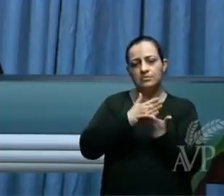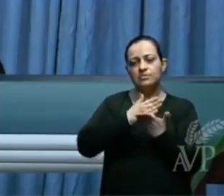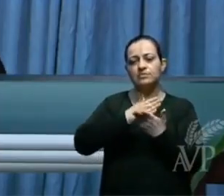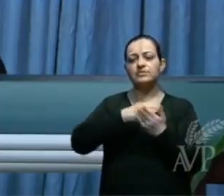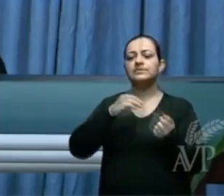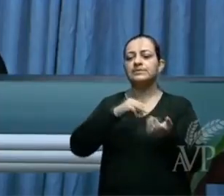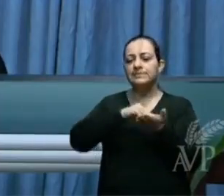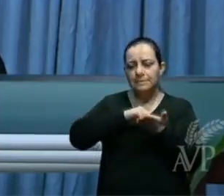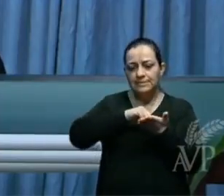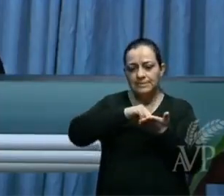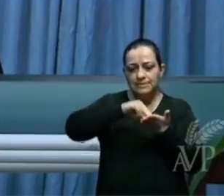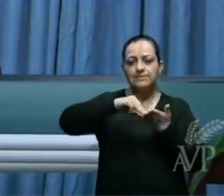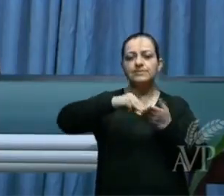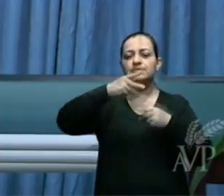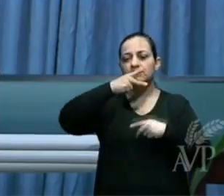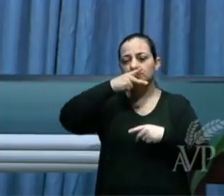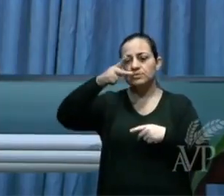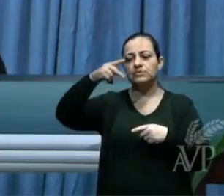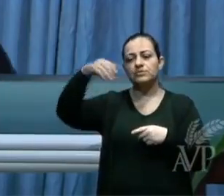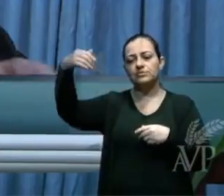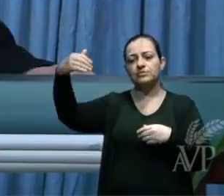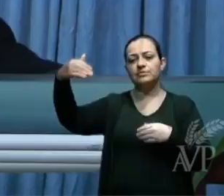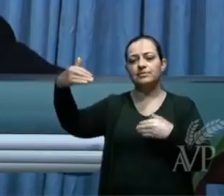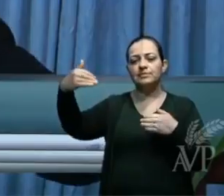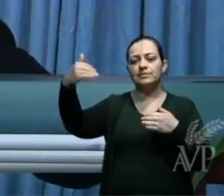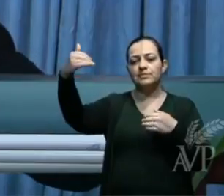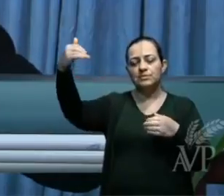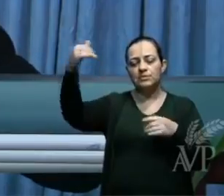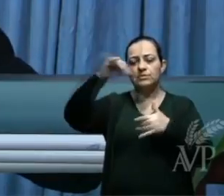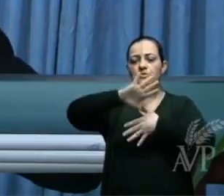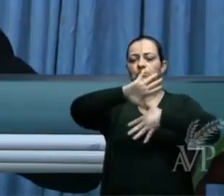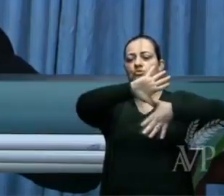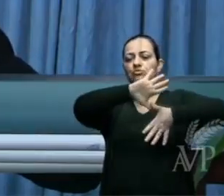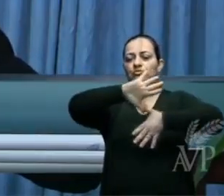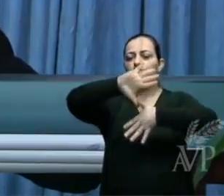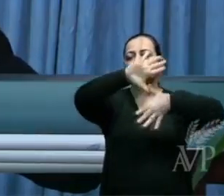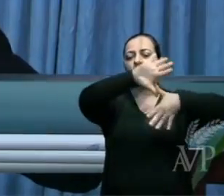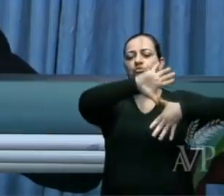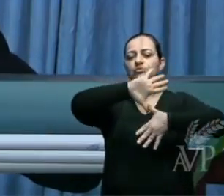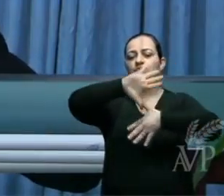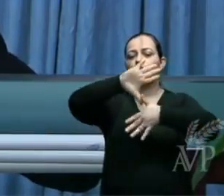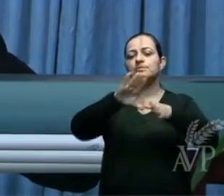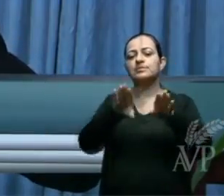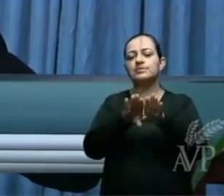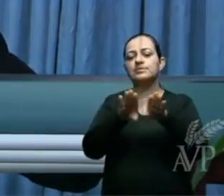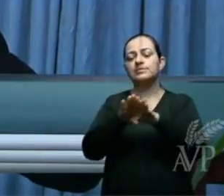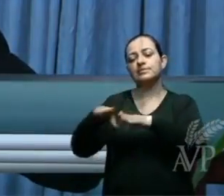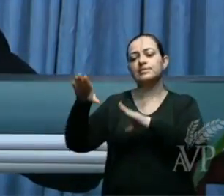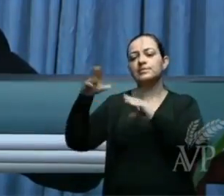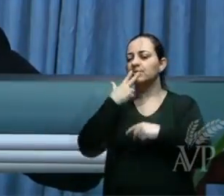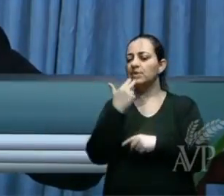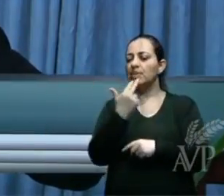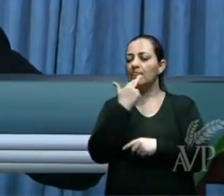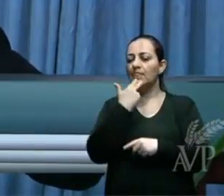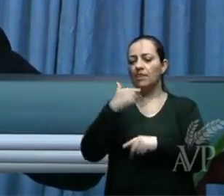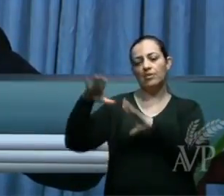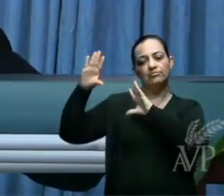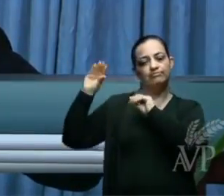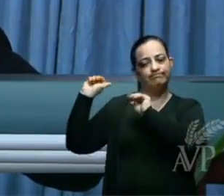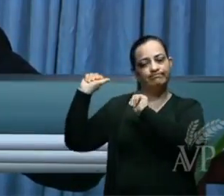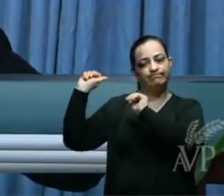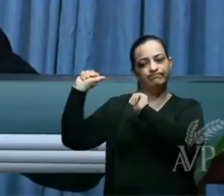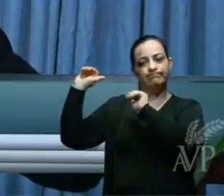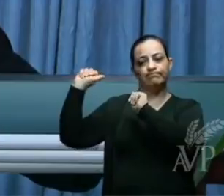mensagem começou e entrou nos países de fala espanhola castelhano né